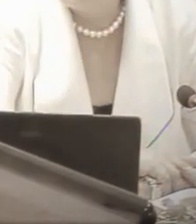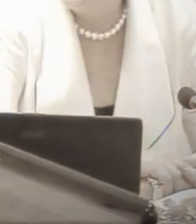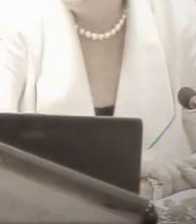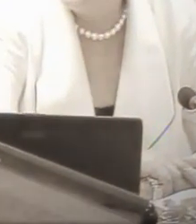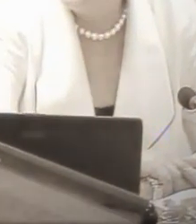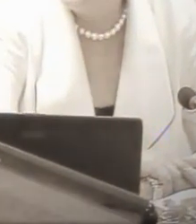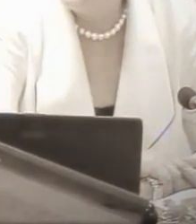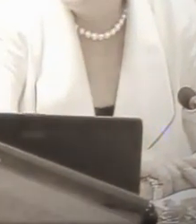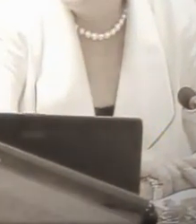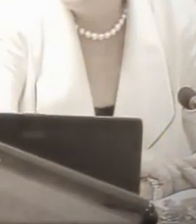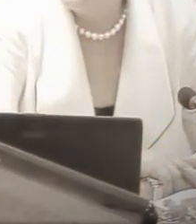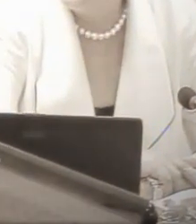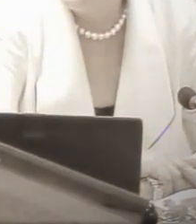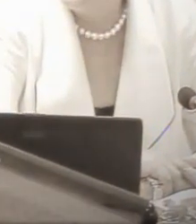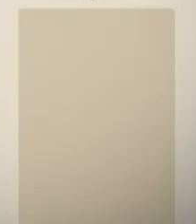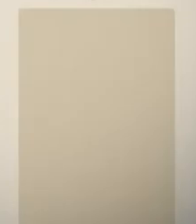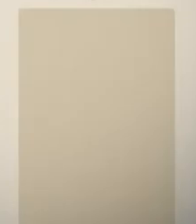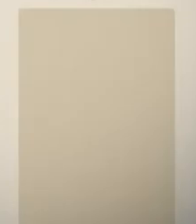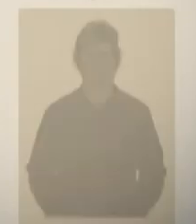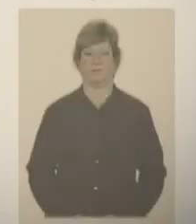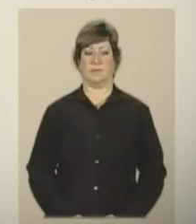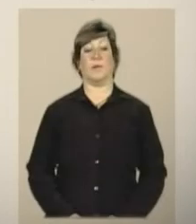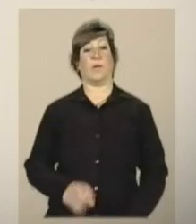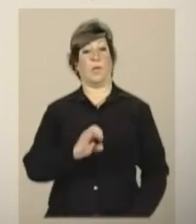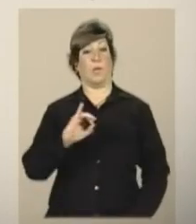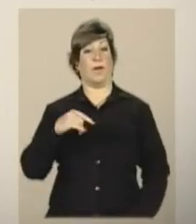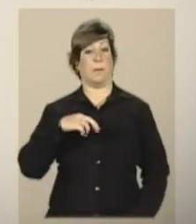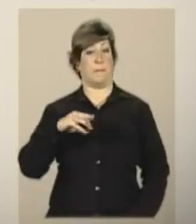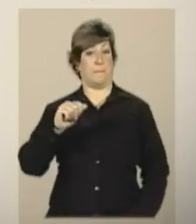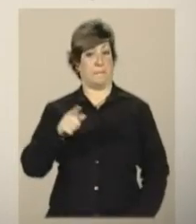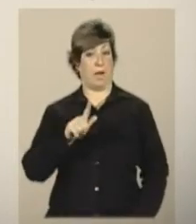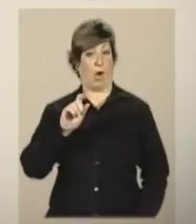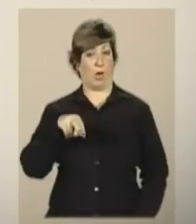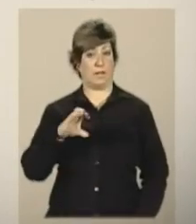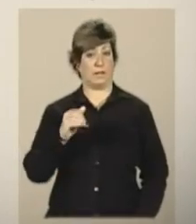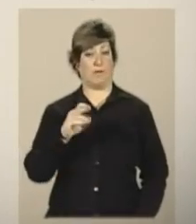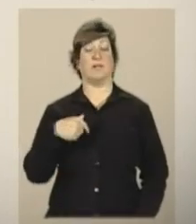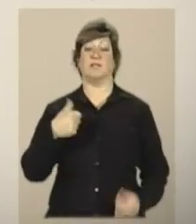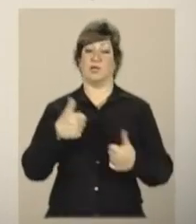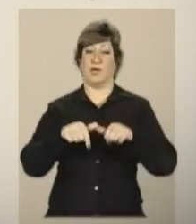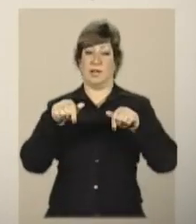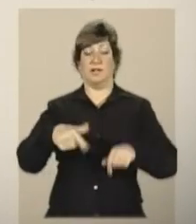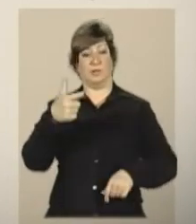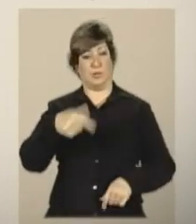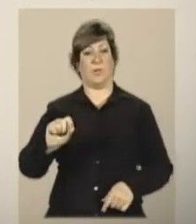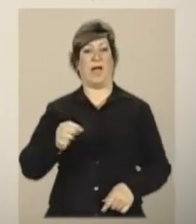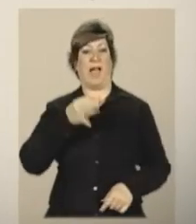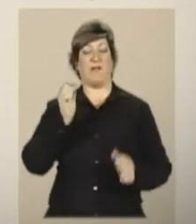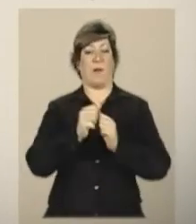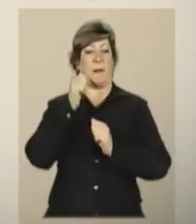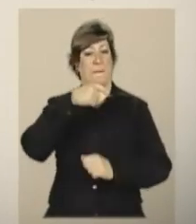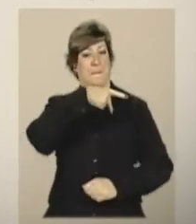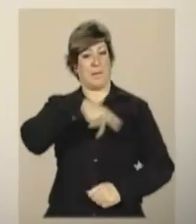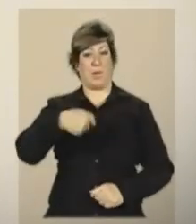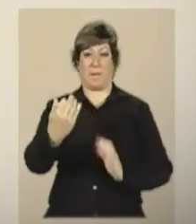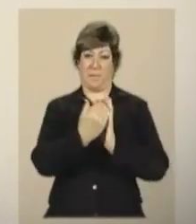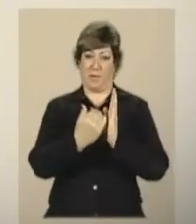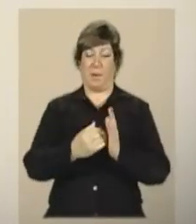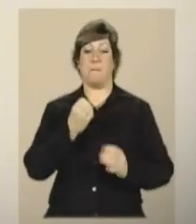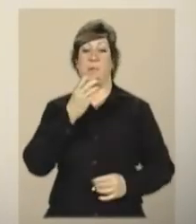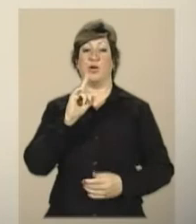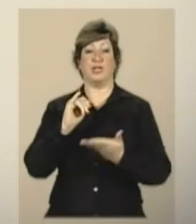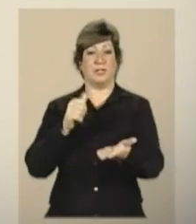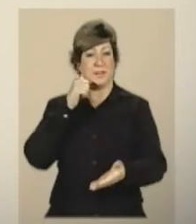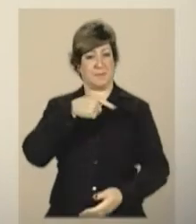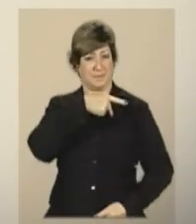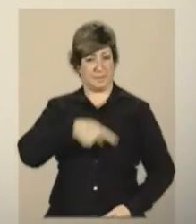café com a Presidenta Olá eu sou Marcos Gonçalves estou aqui para mais um café com a presidenta Dilma Bom dia presidente